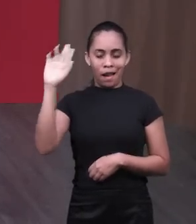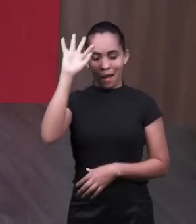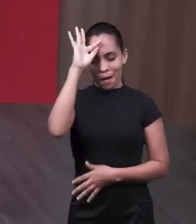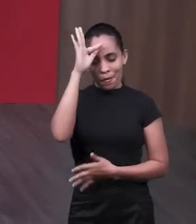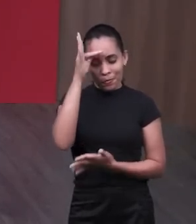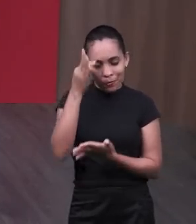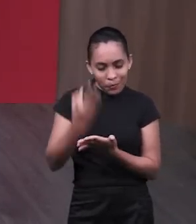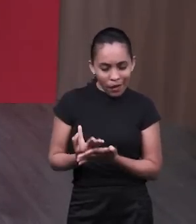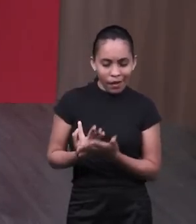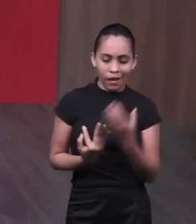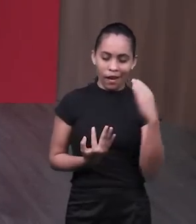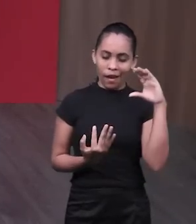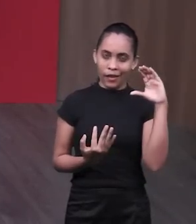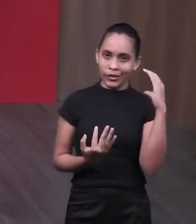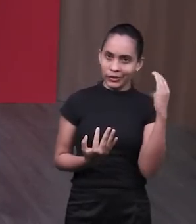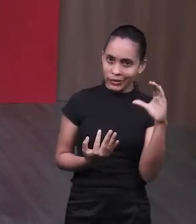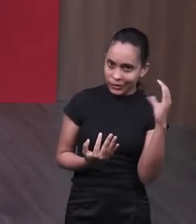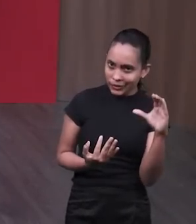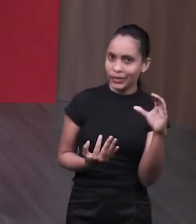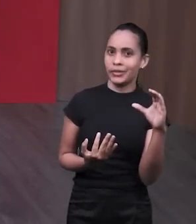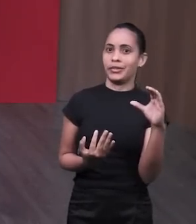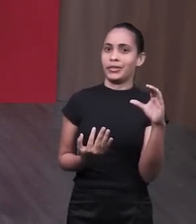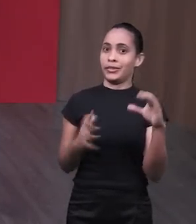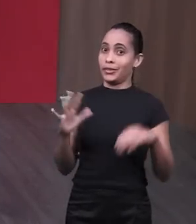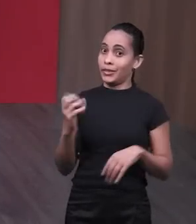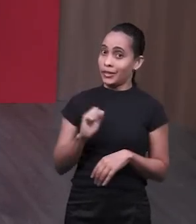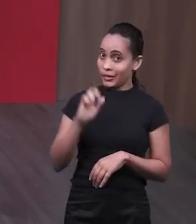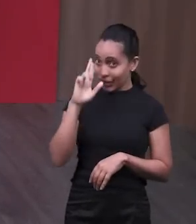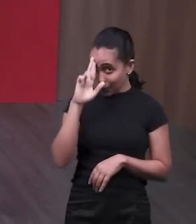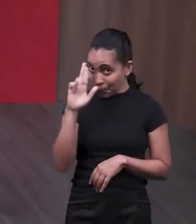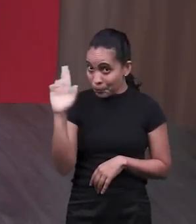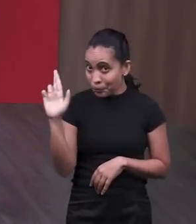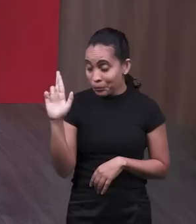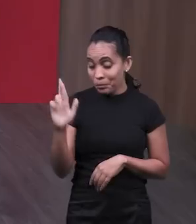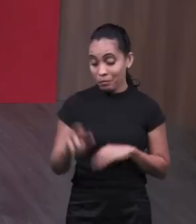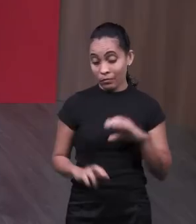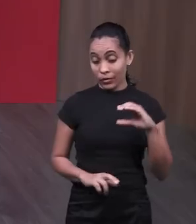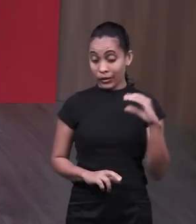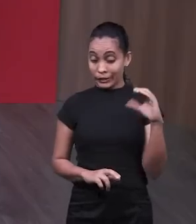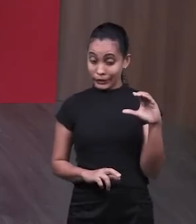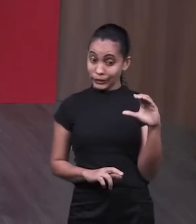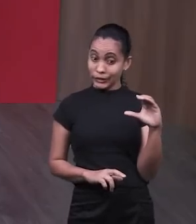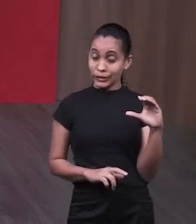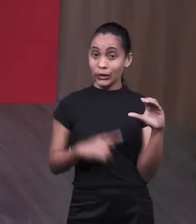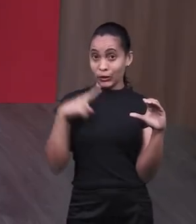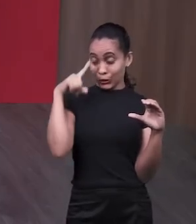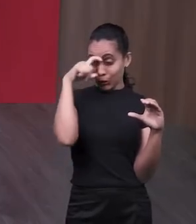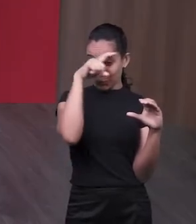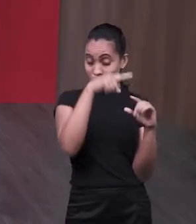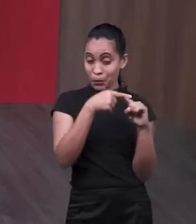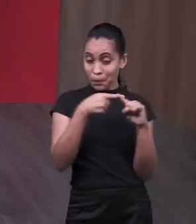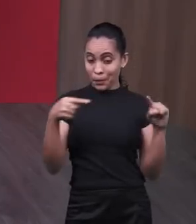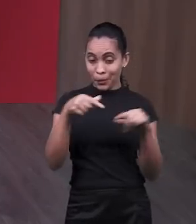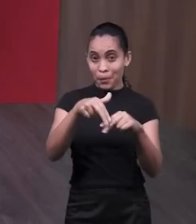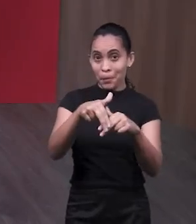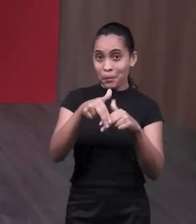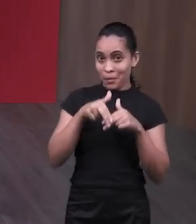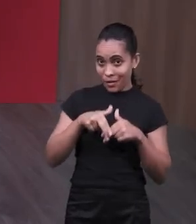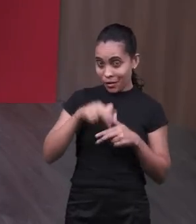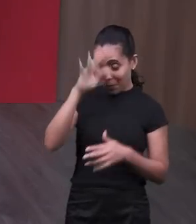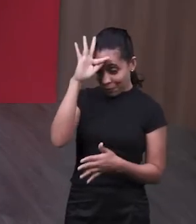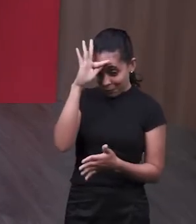a ciência, ambos levam a Deus. A ciência é mais difícil, nem todos vão chegar. É um verdade. caminho difícil de chegar. Mas pela